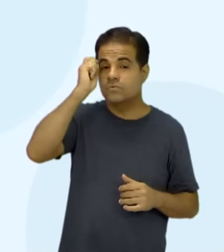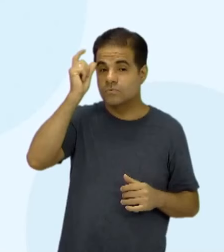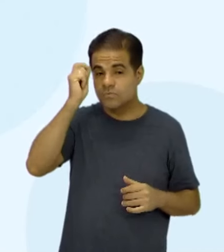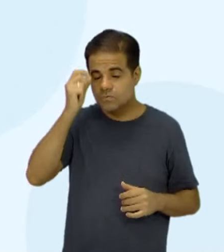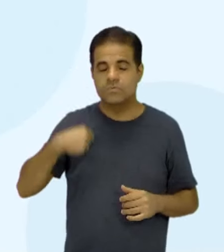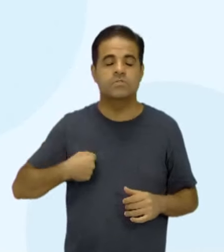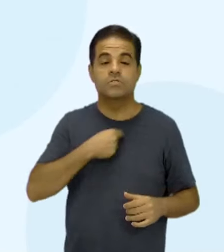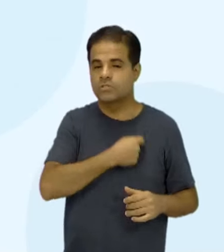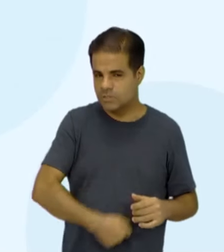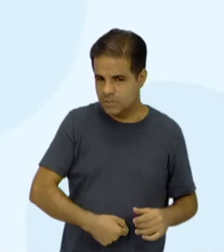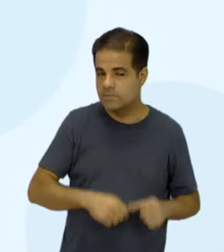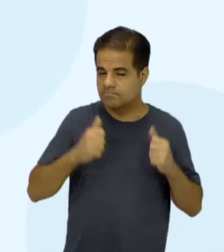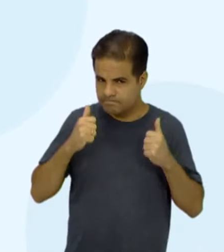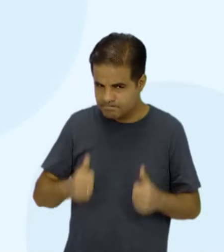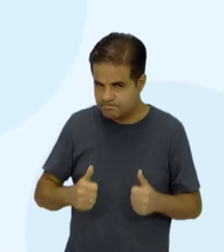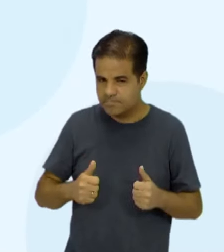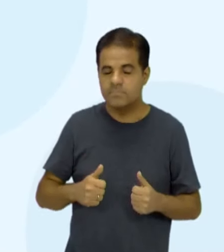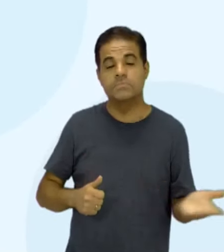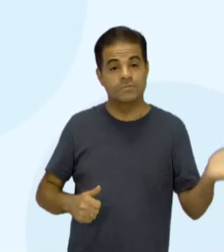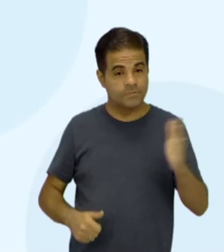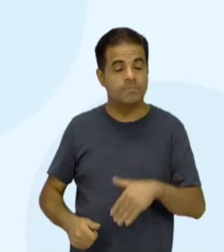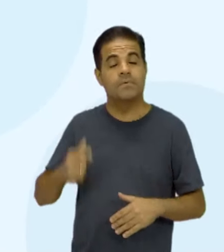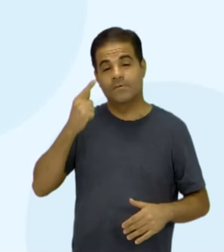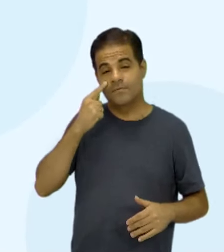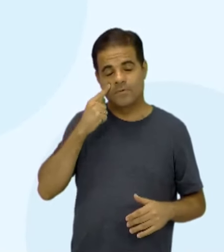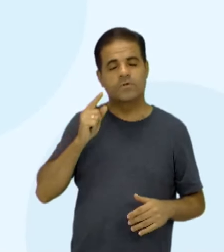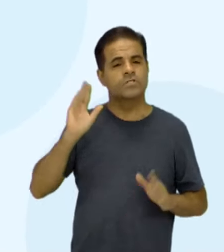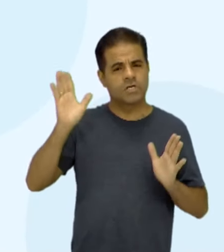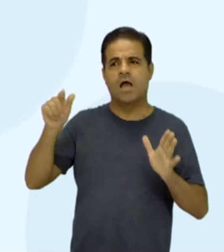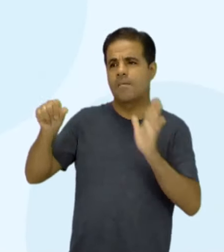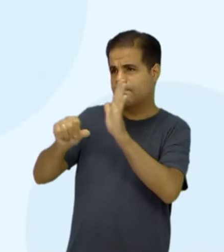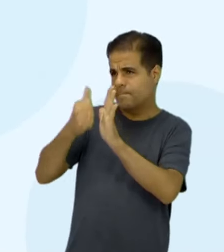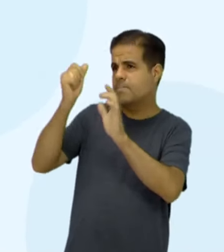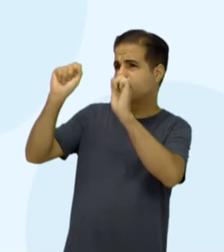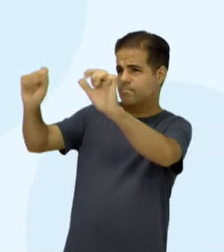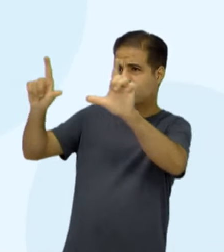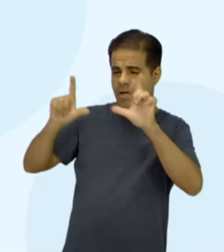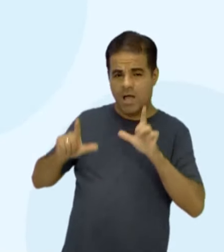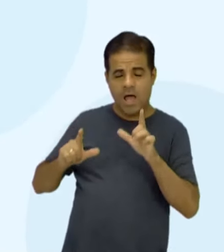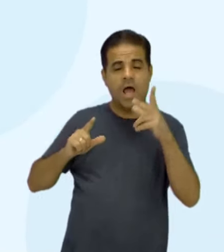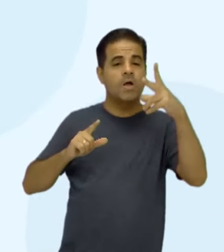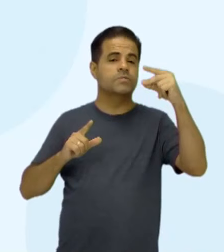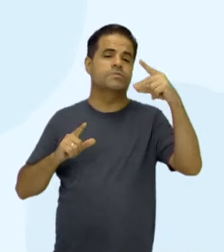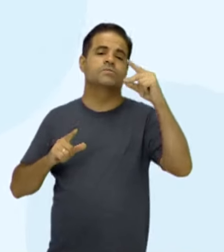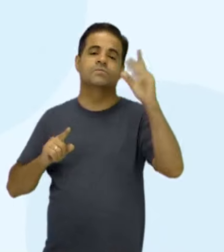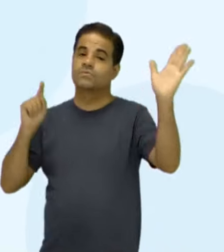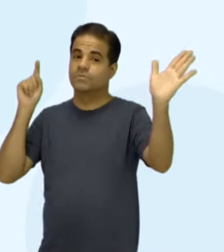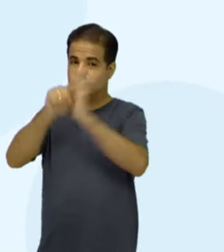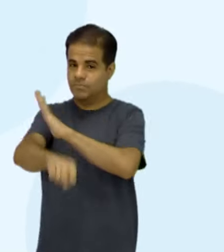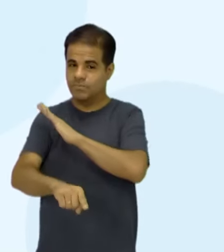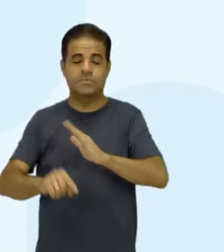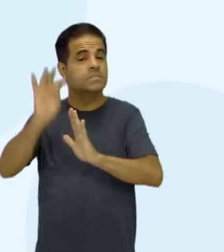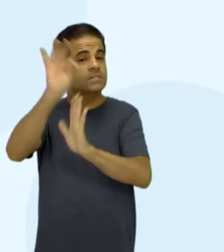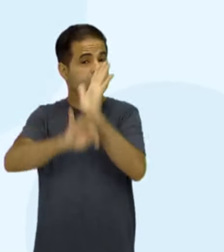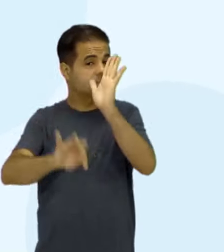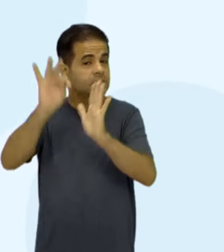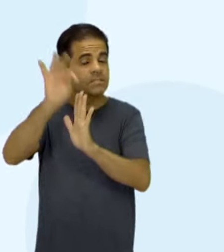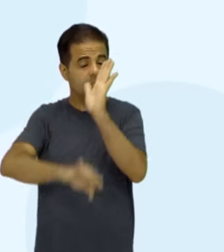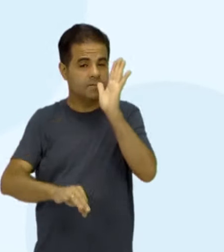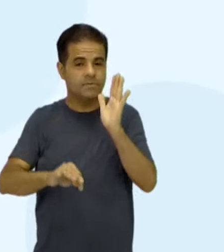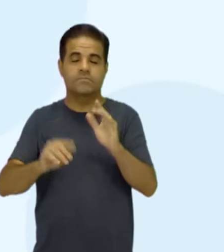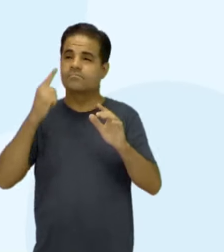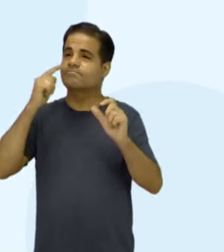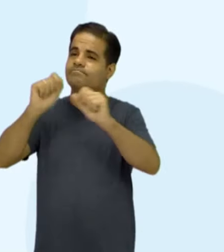chinesa Beleza então vamos lá já vimos essa primeira agora a gente vai passar para a segunda perguntinha sobre esse texto também